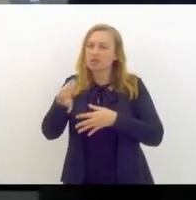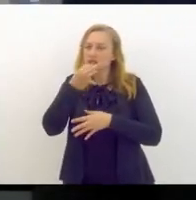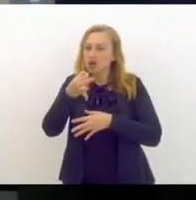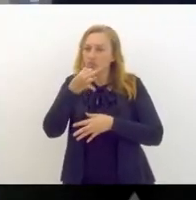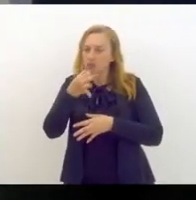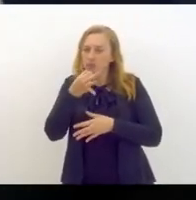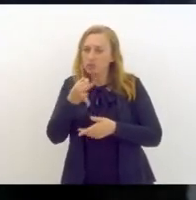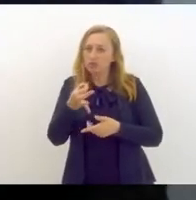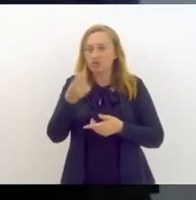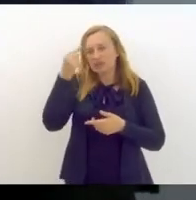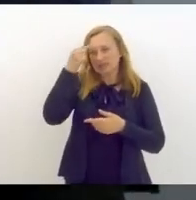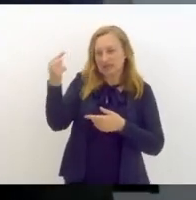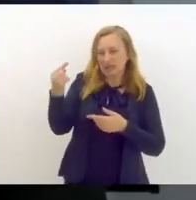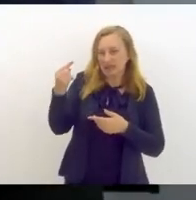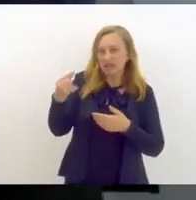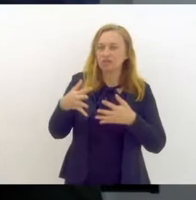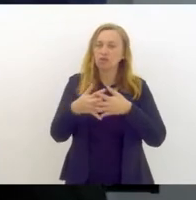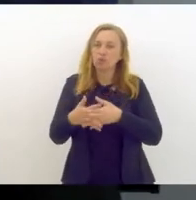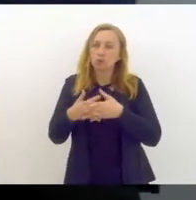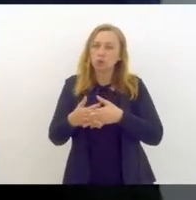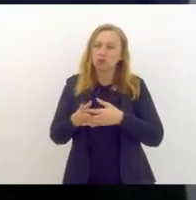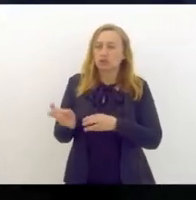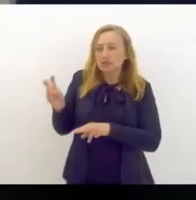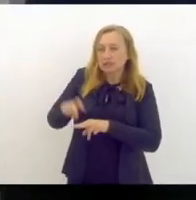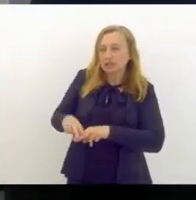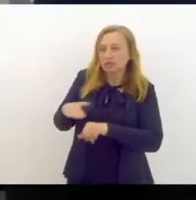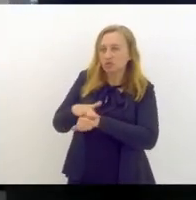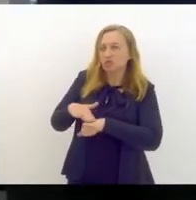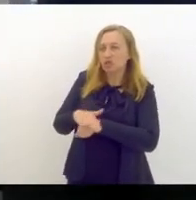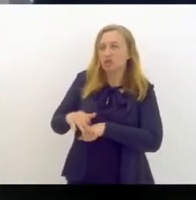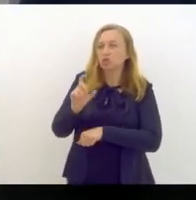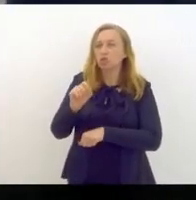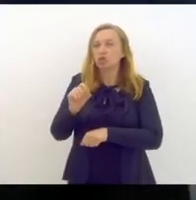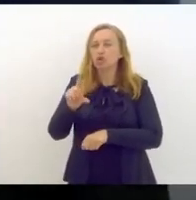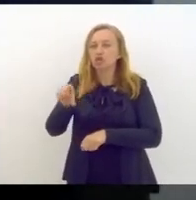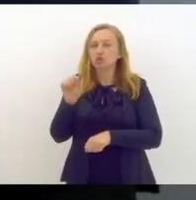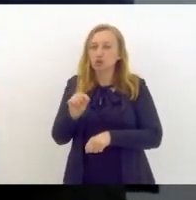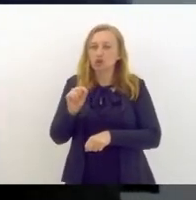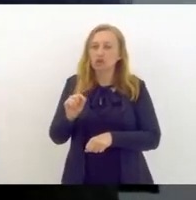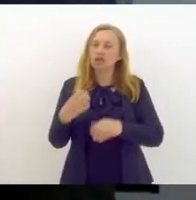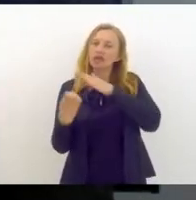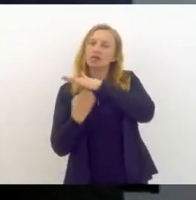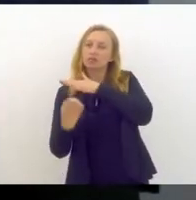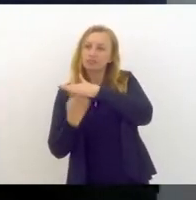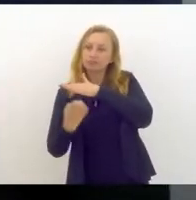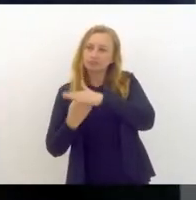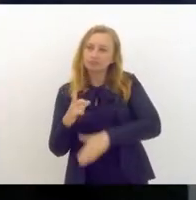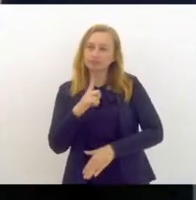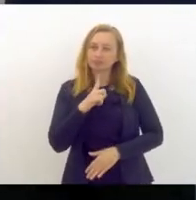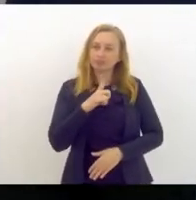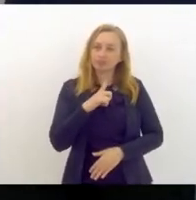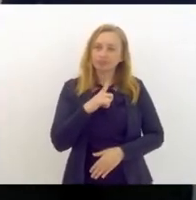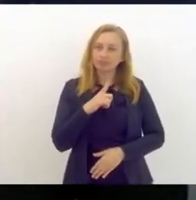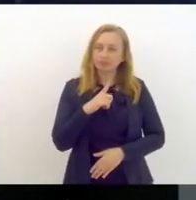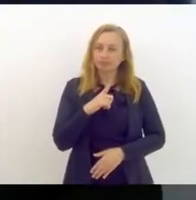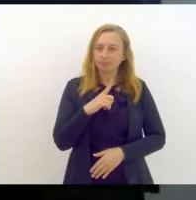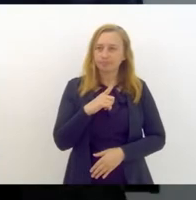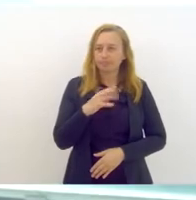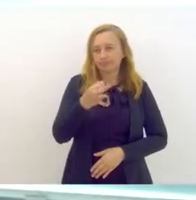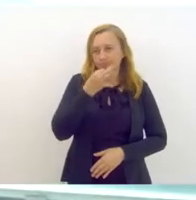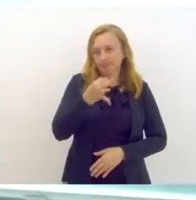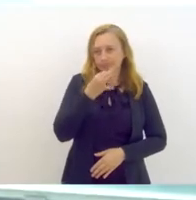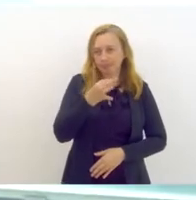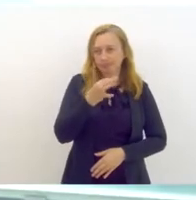objetivos para a área. Sentamos e conversamos, e o que foi definido? A empresa tinha uma determinação da Agência Nacional de Transporte,